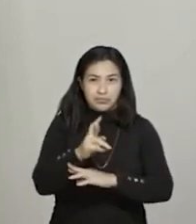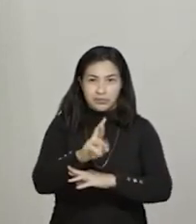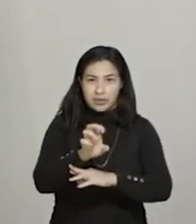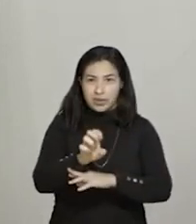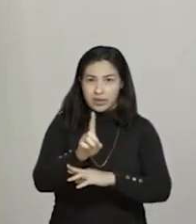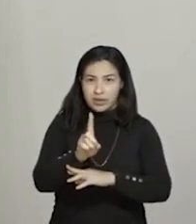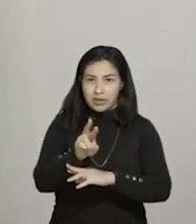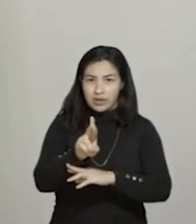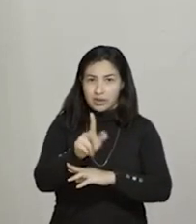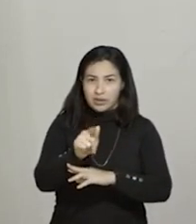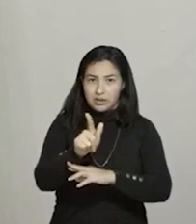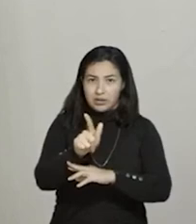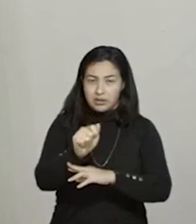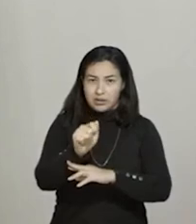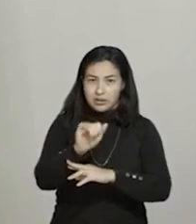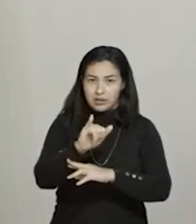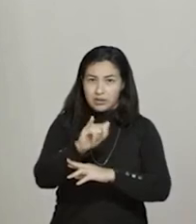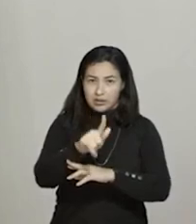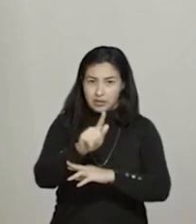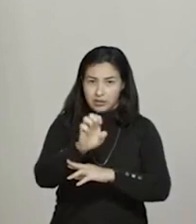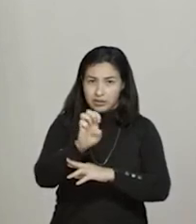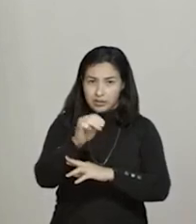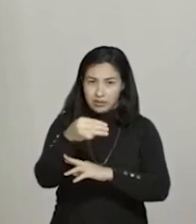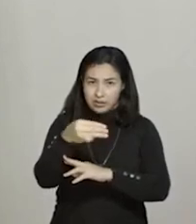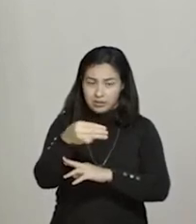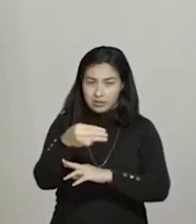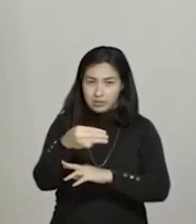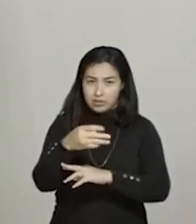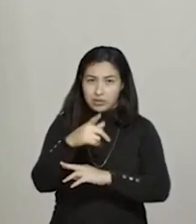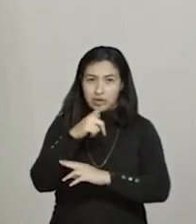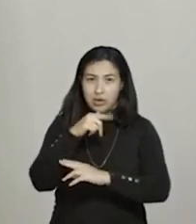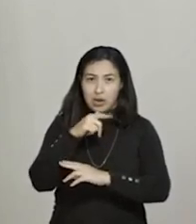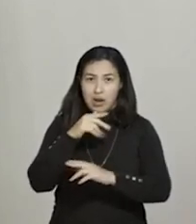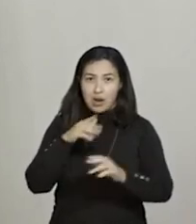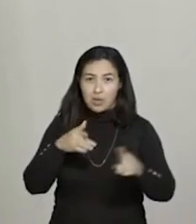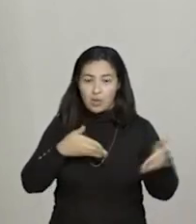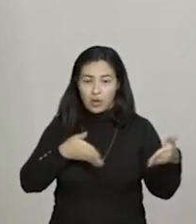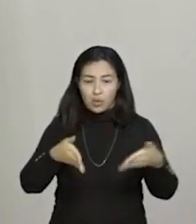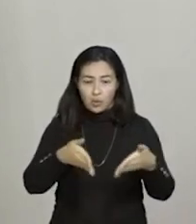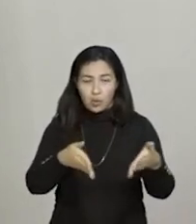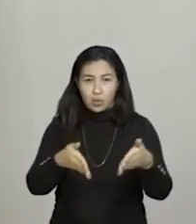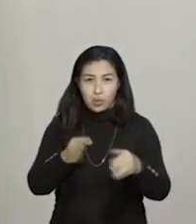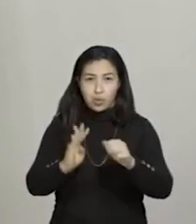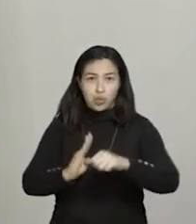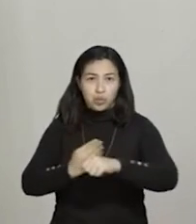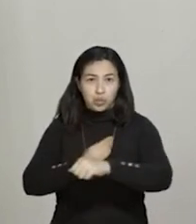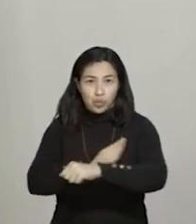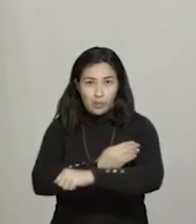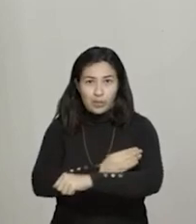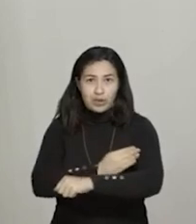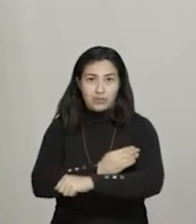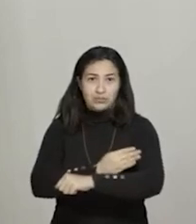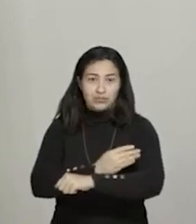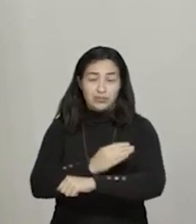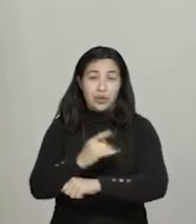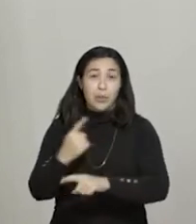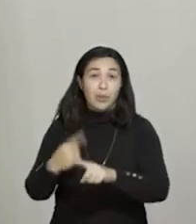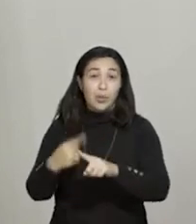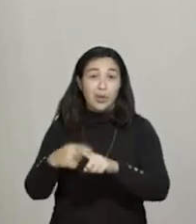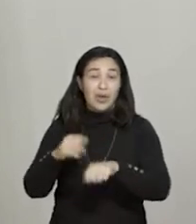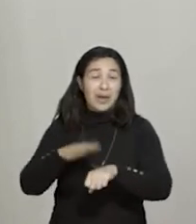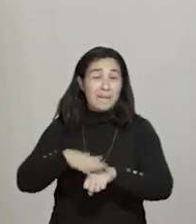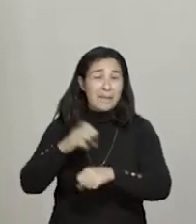que é uma luta constante da comunidade do baronense e da região da moral há mais de